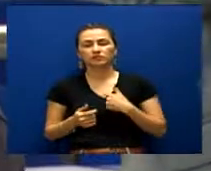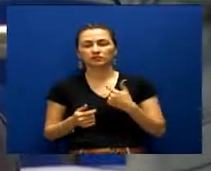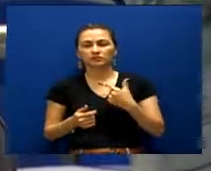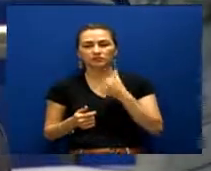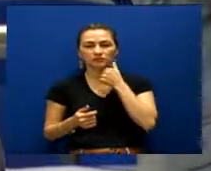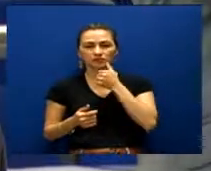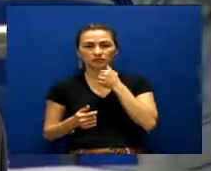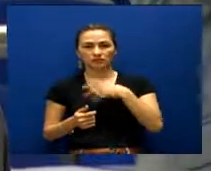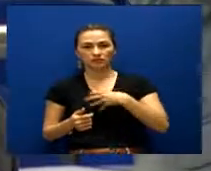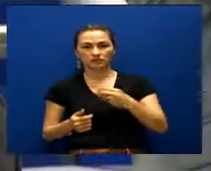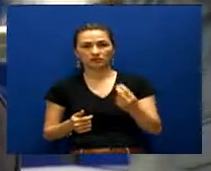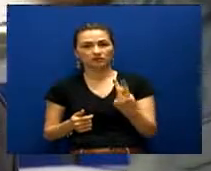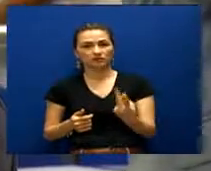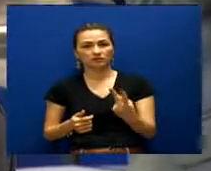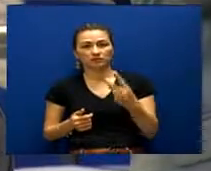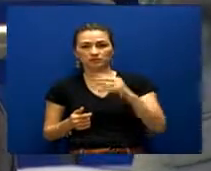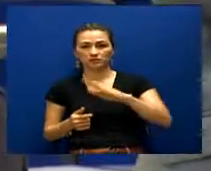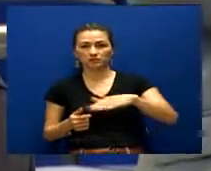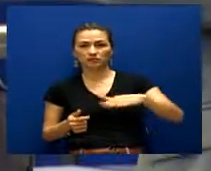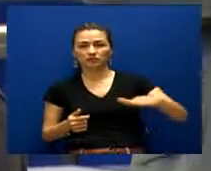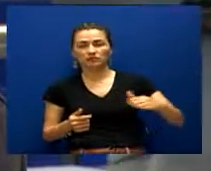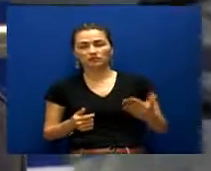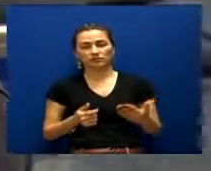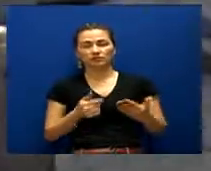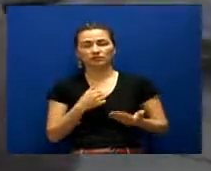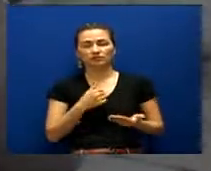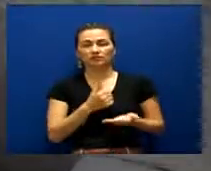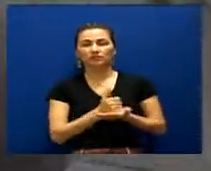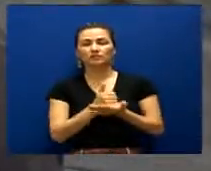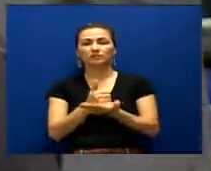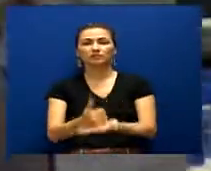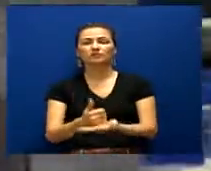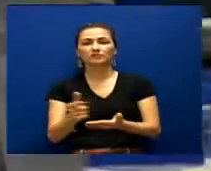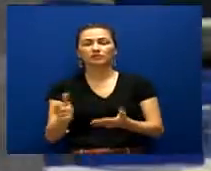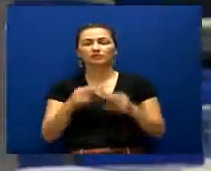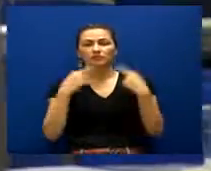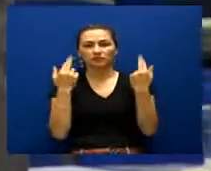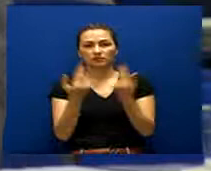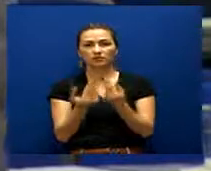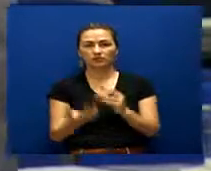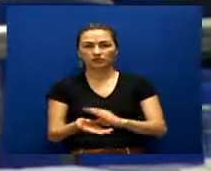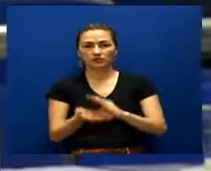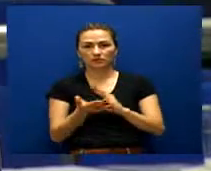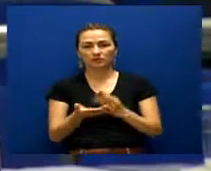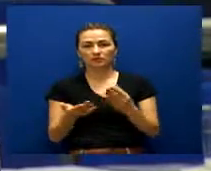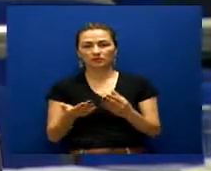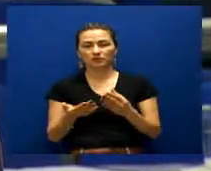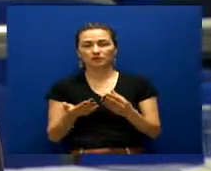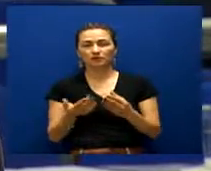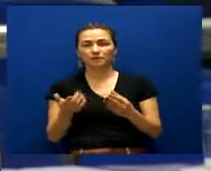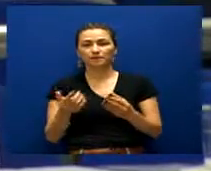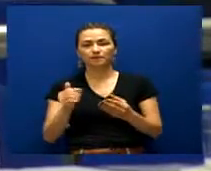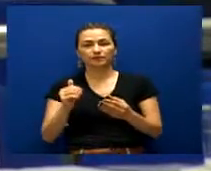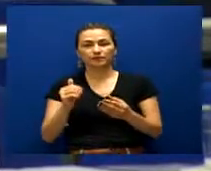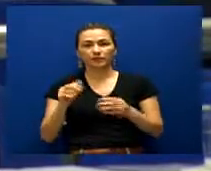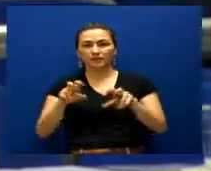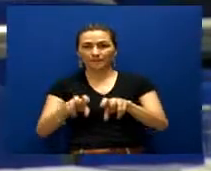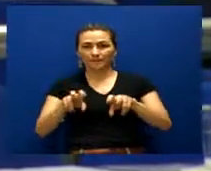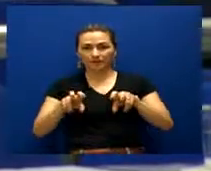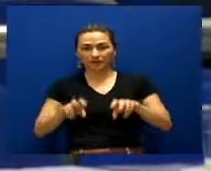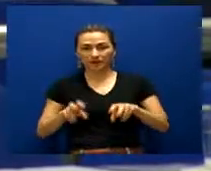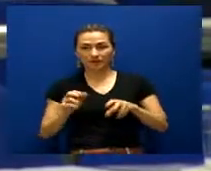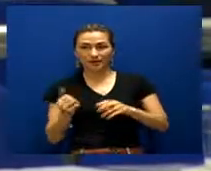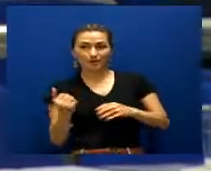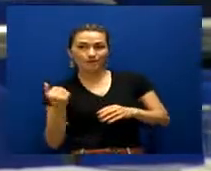levava para a reunião do conselho e sentava lá atrás, porque elas dormiam. E as reuniões do Conselho de Saúde se estendiam